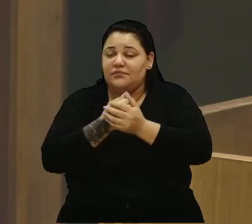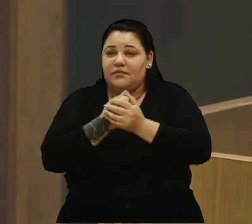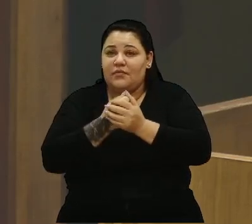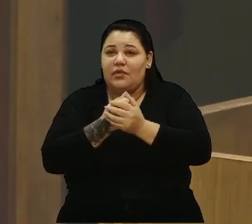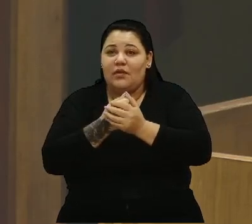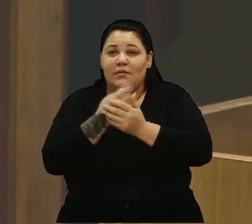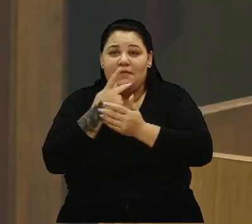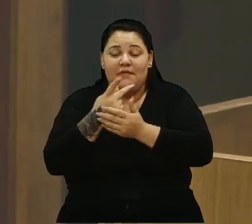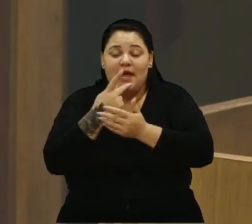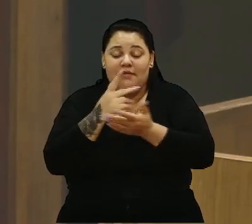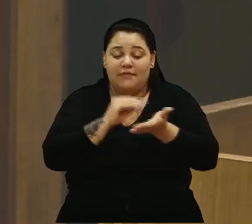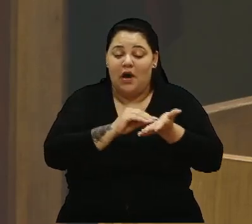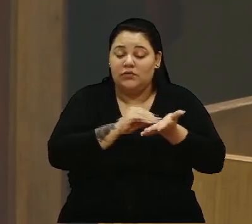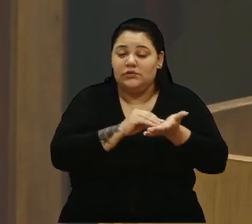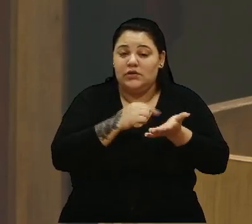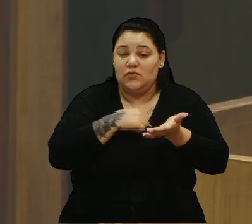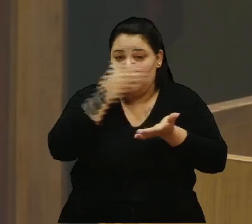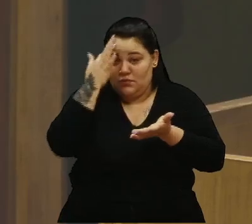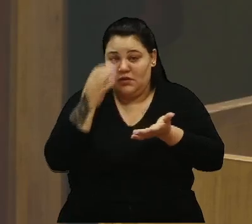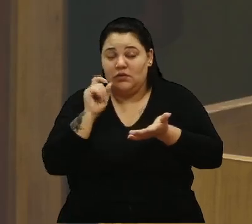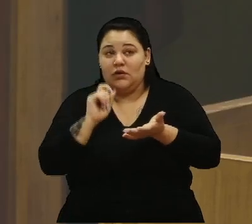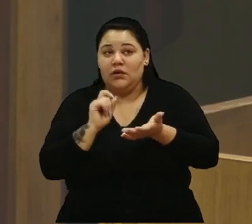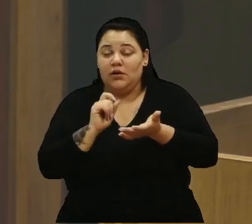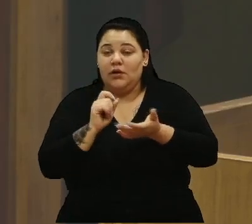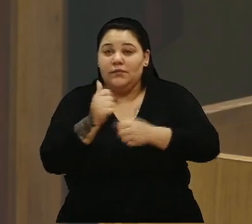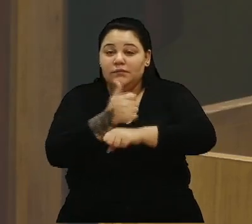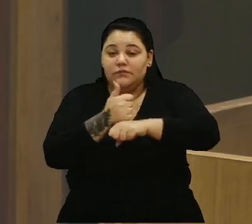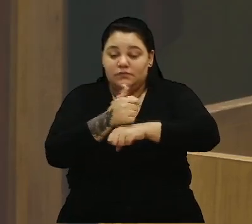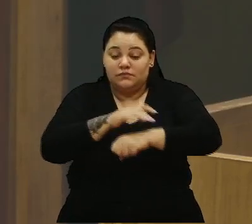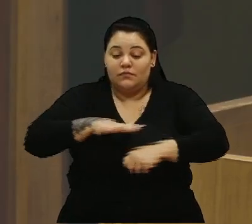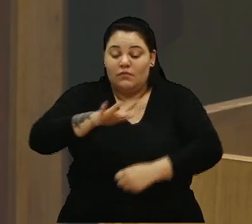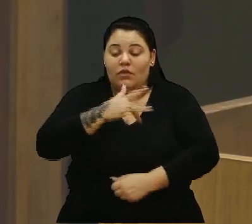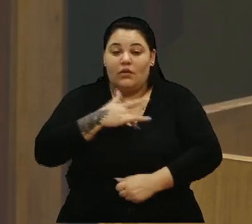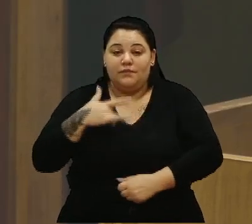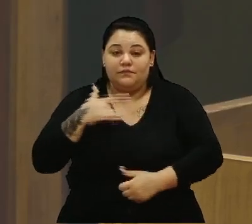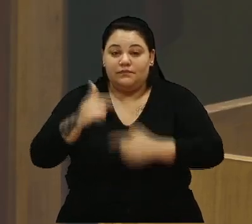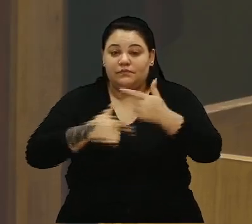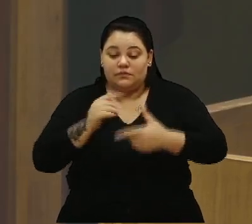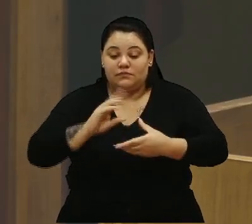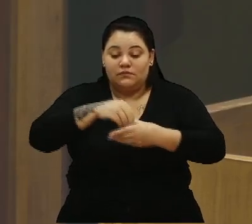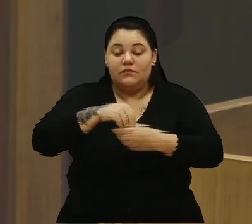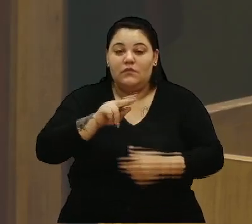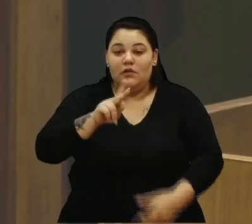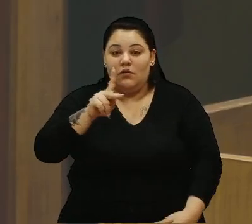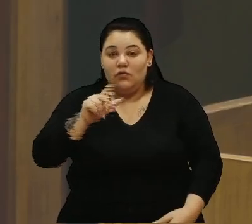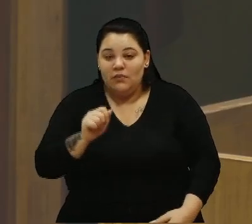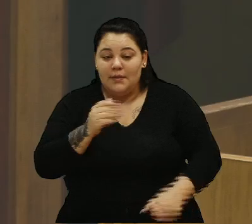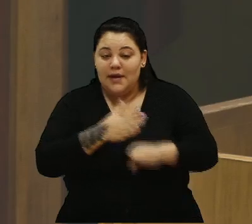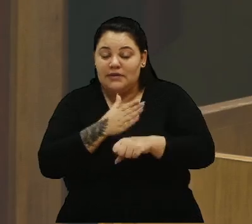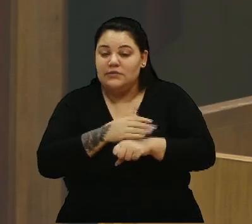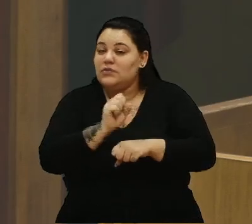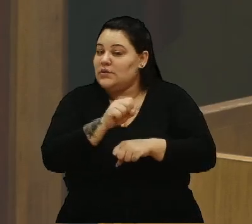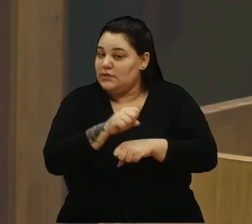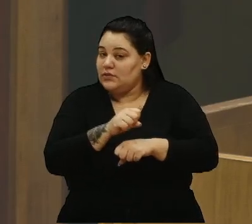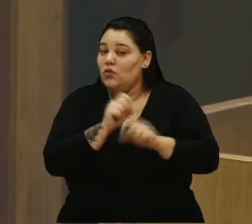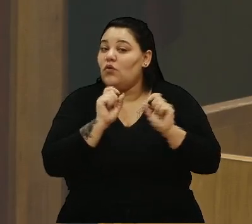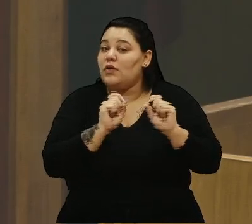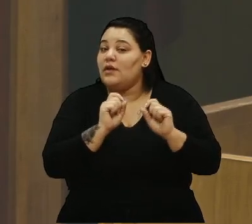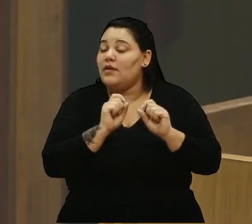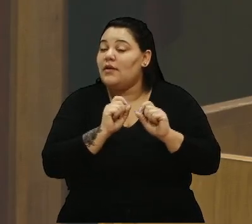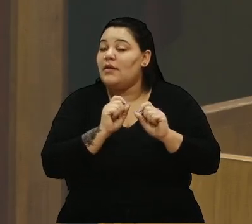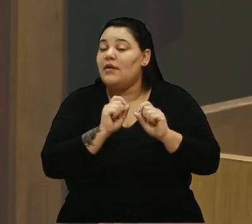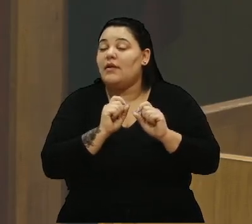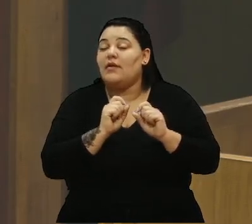Eu entendo que os servidores e os profissionais da saúde que trabalham nas UPAs estão fazendo a sua parte. O que falta é gestão.